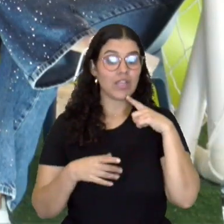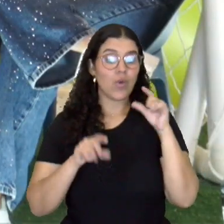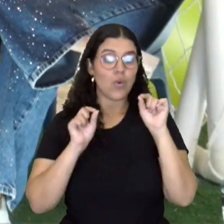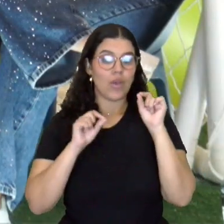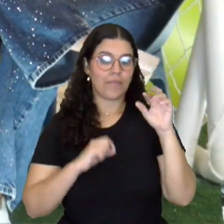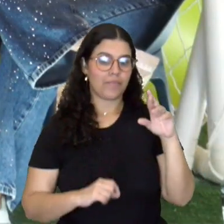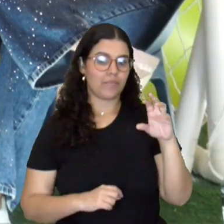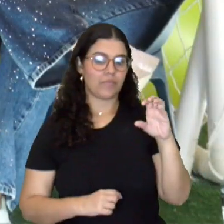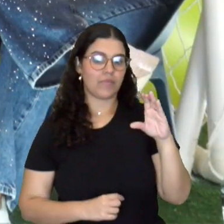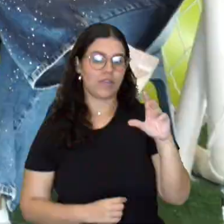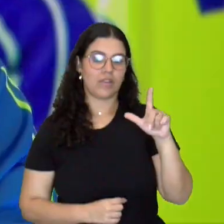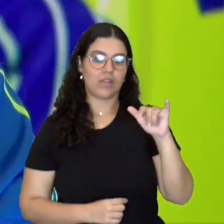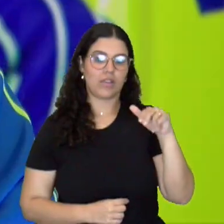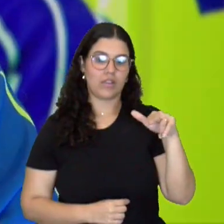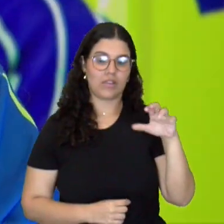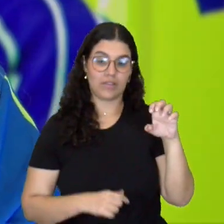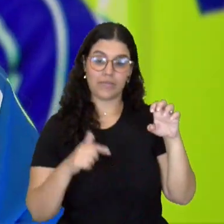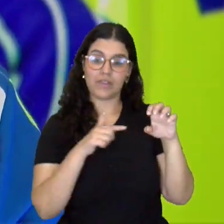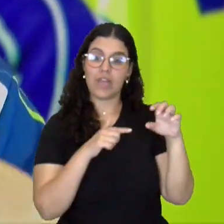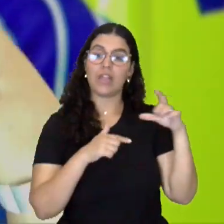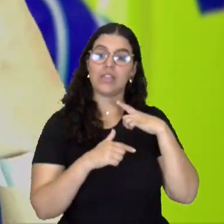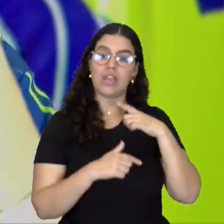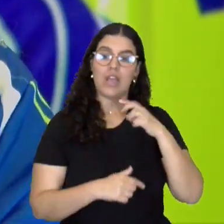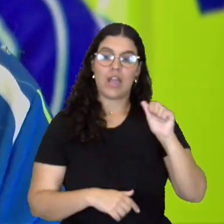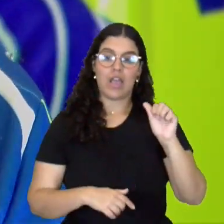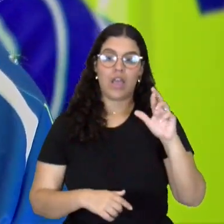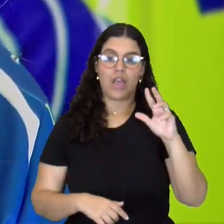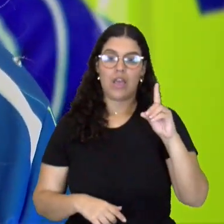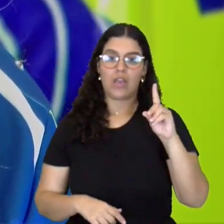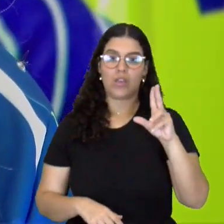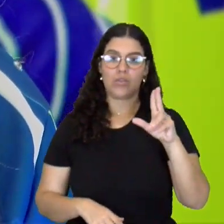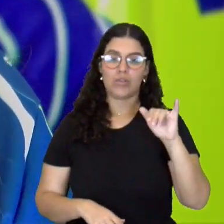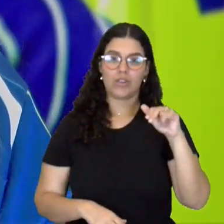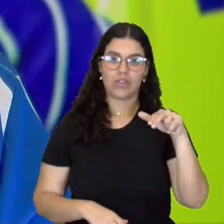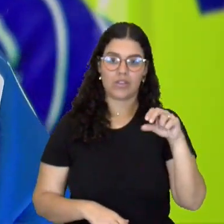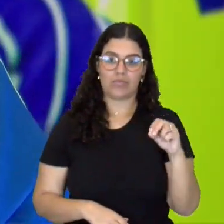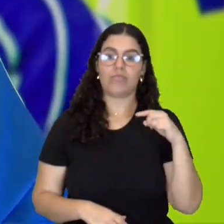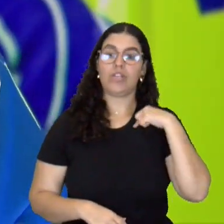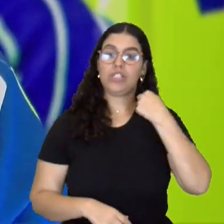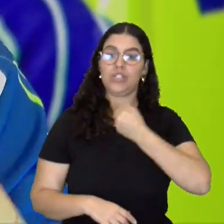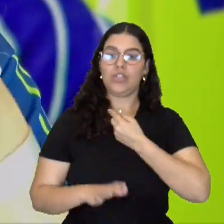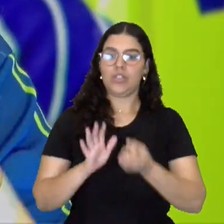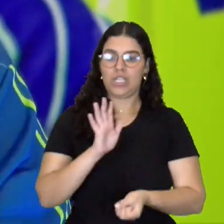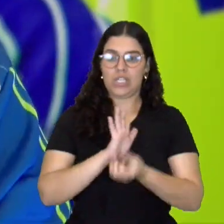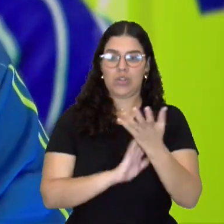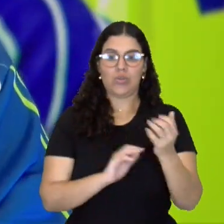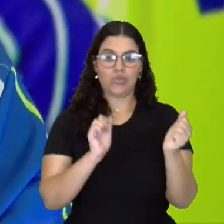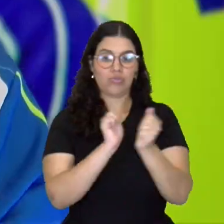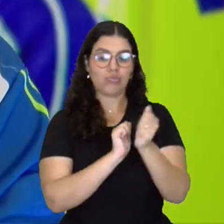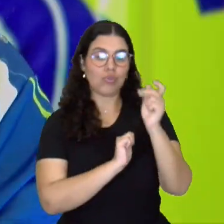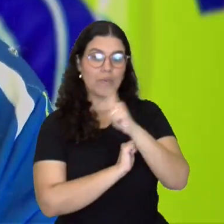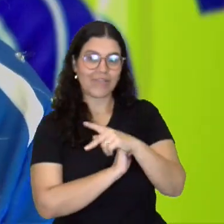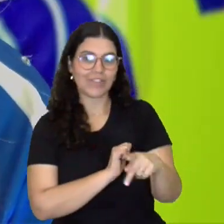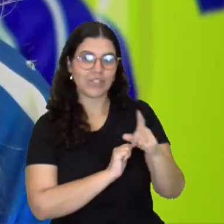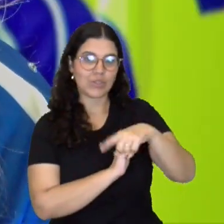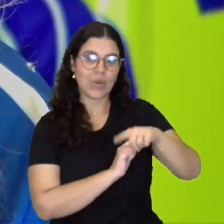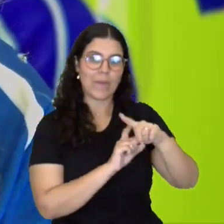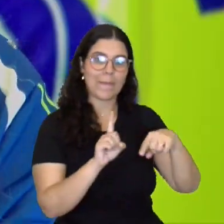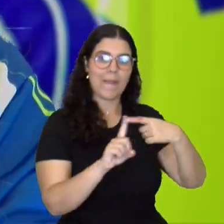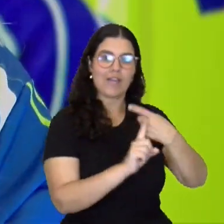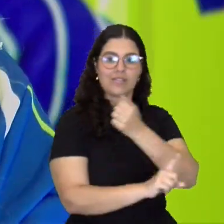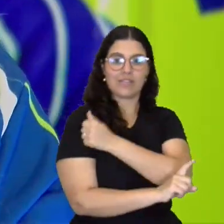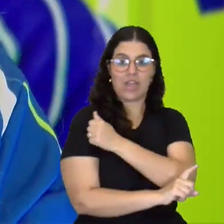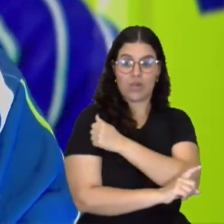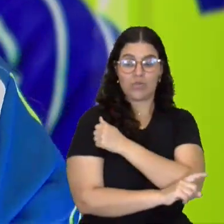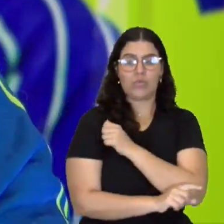que foi criada por nós, pelos nossos professores, uma competição com os nossos estudantes. E eles têm que construir, nesse momento da